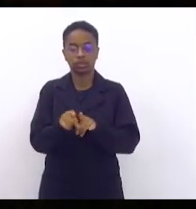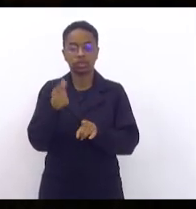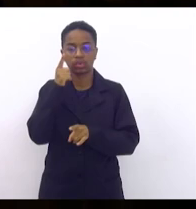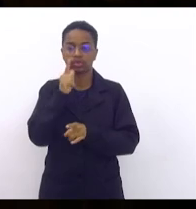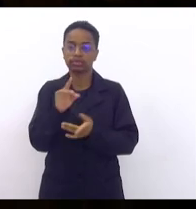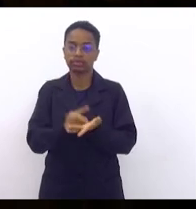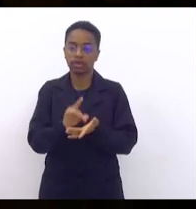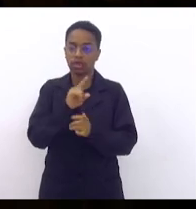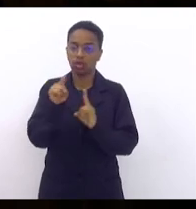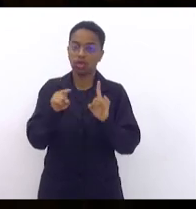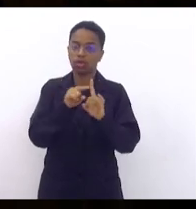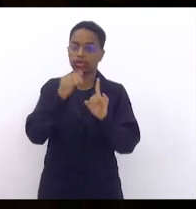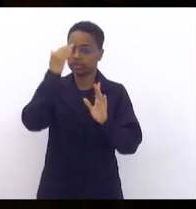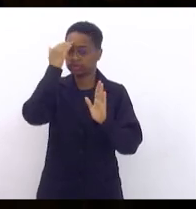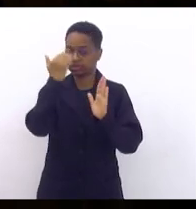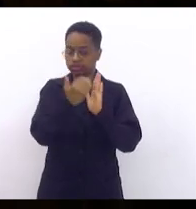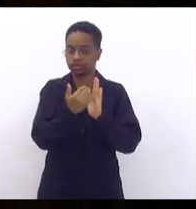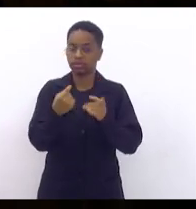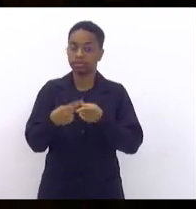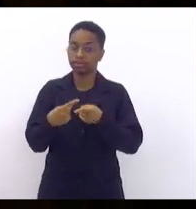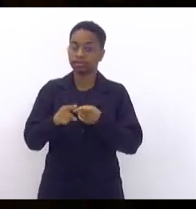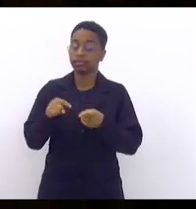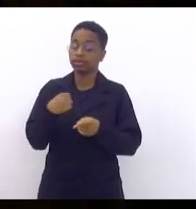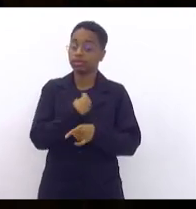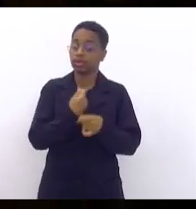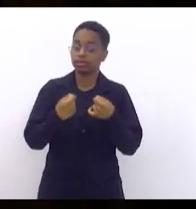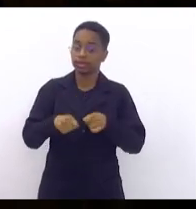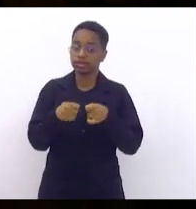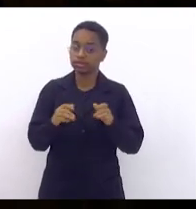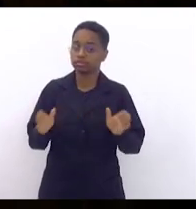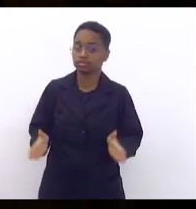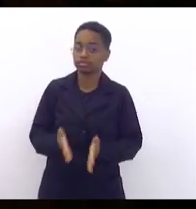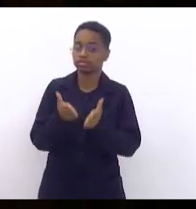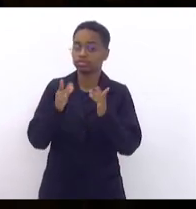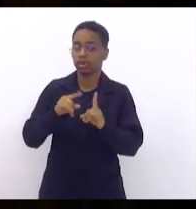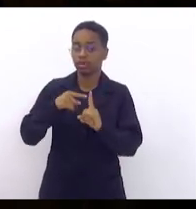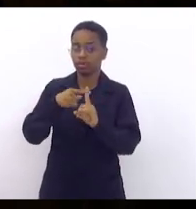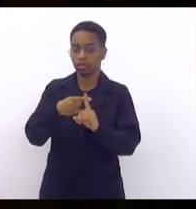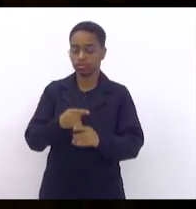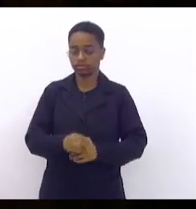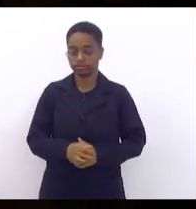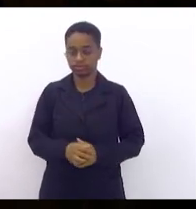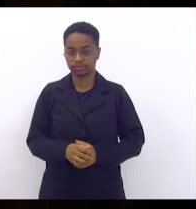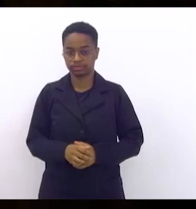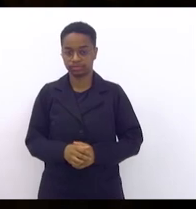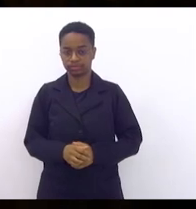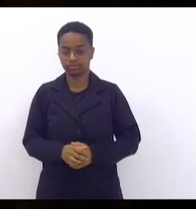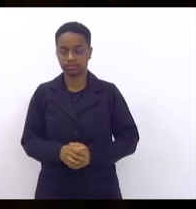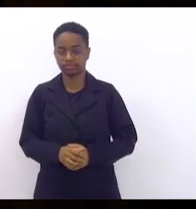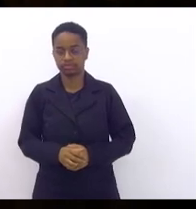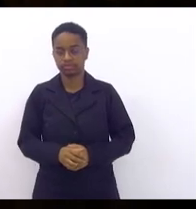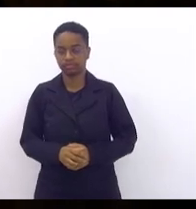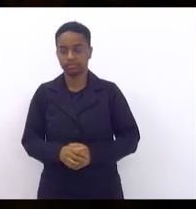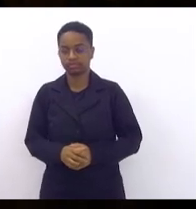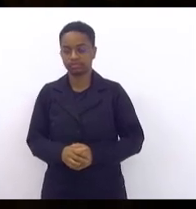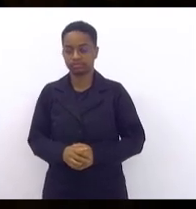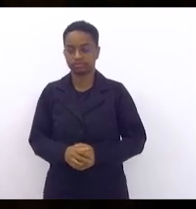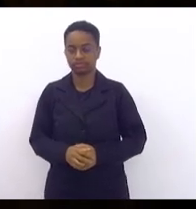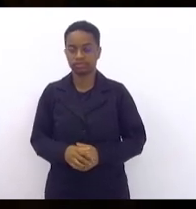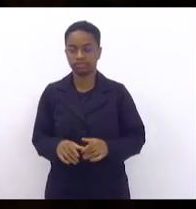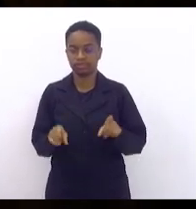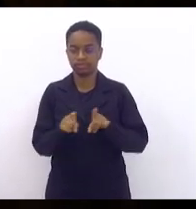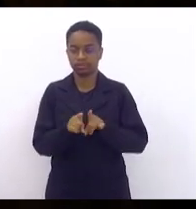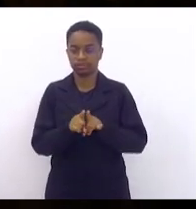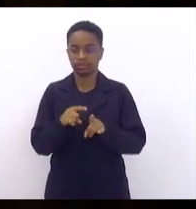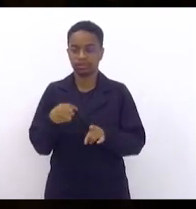as metas previstas na lei a gente precisa impulsionar de forma positiva né e a gente assinou agora